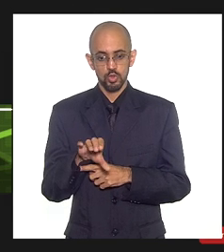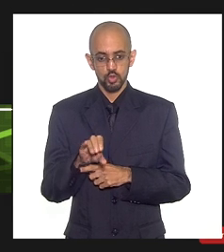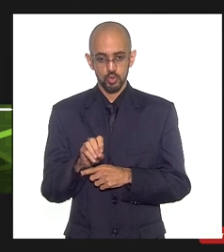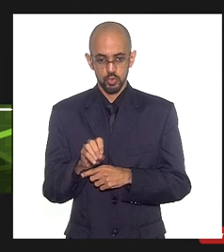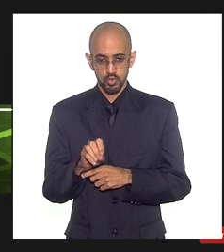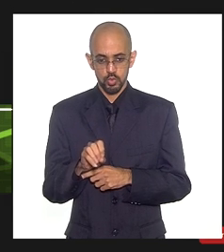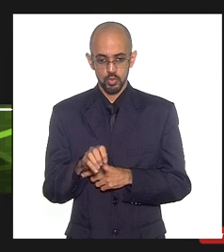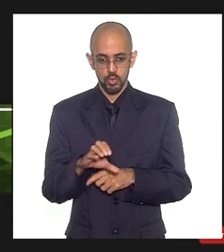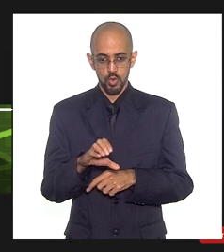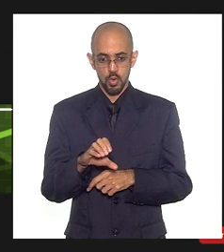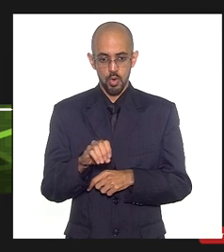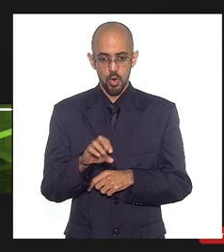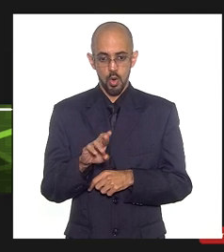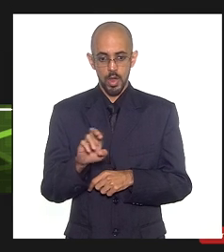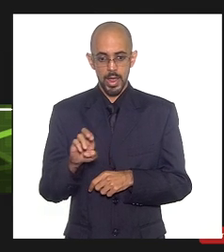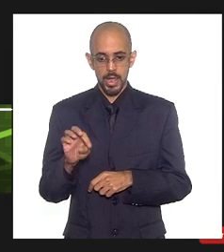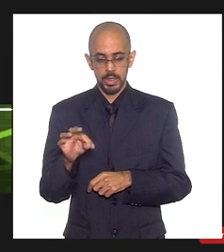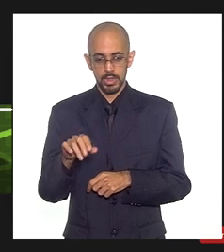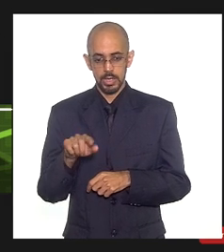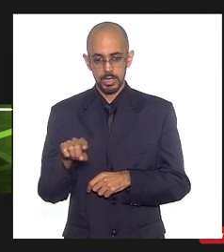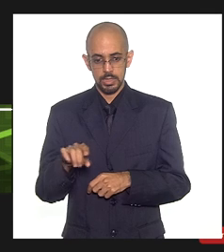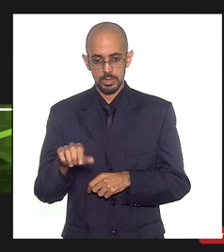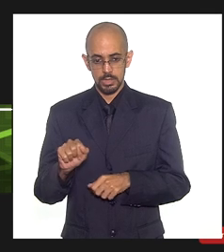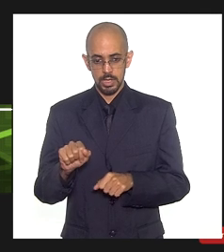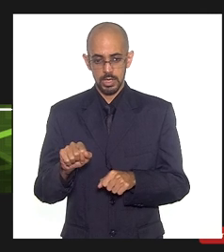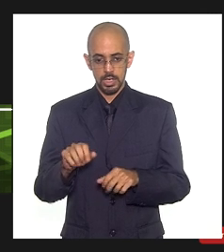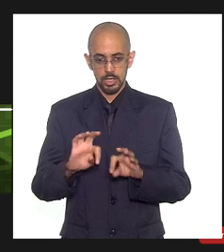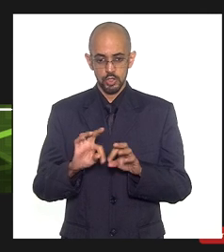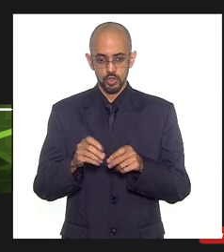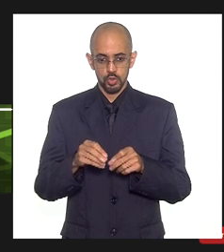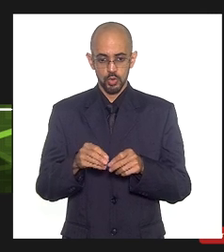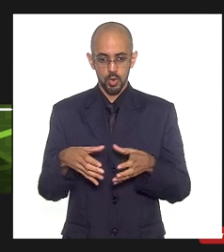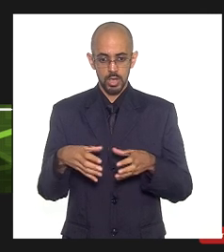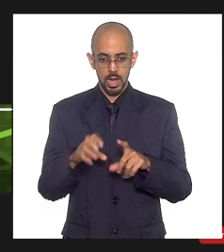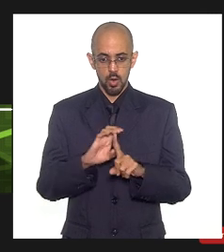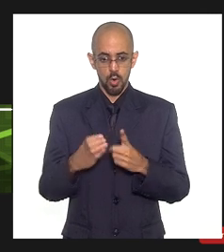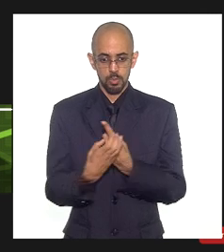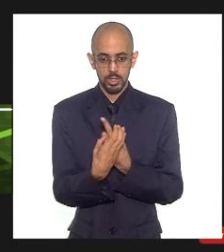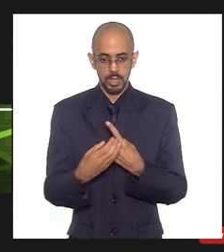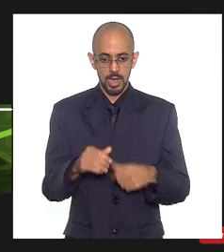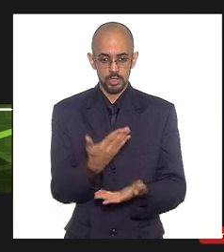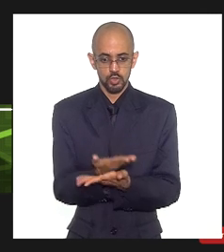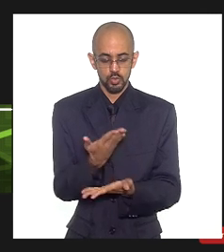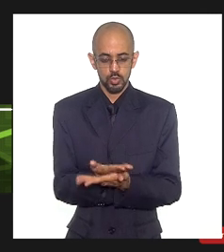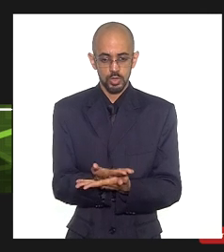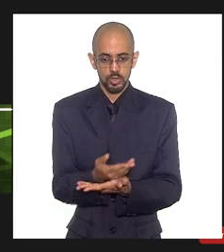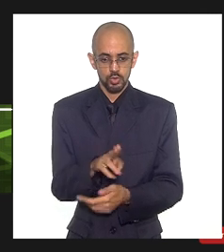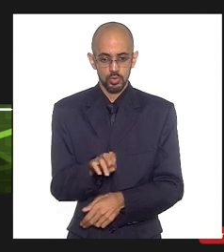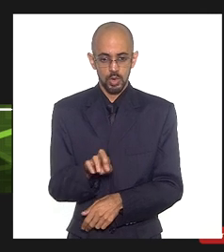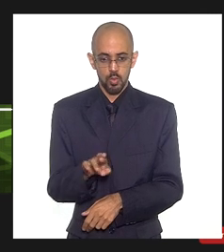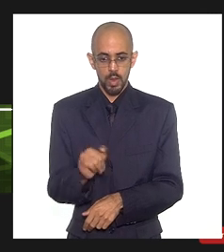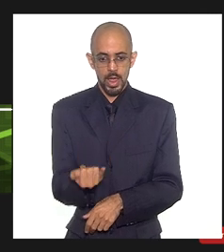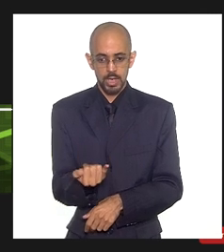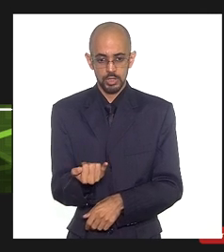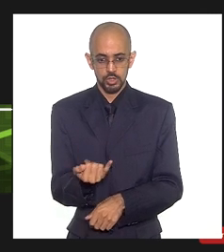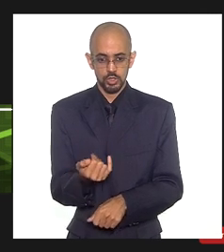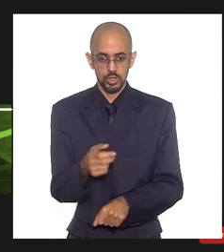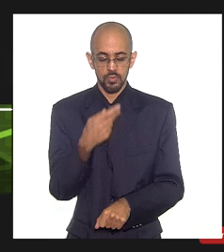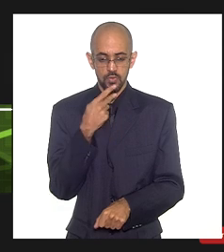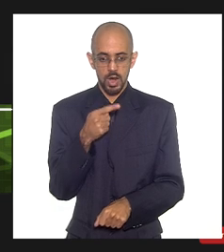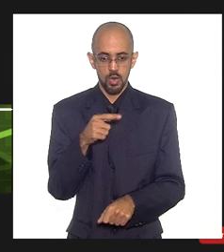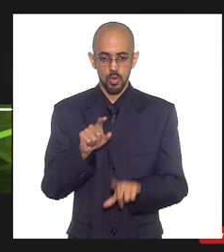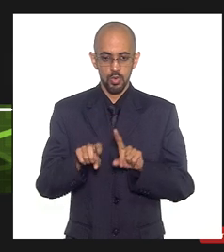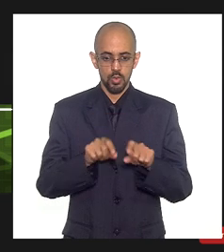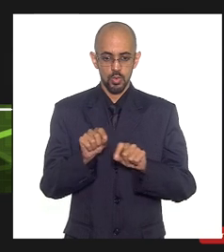enquanto movimento organizado mas de toda a comunidade estudantil da UERJ que se posicionou